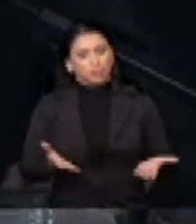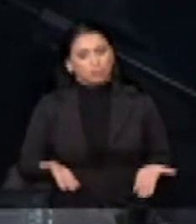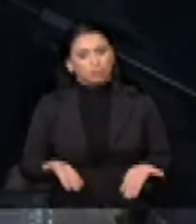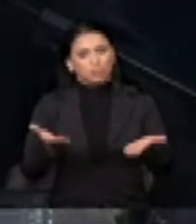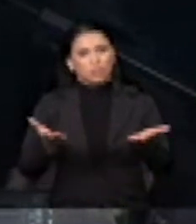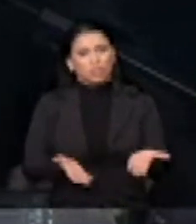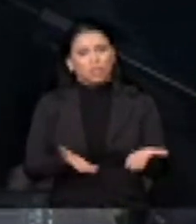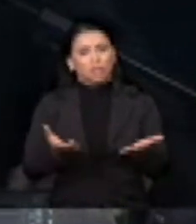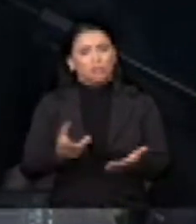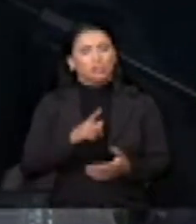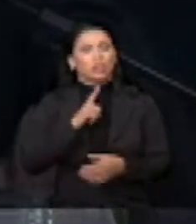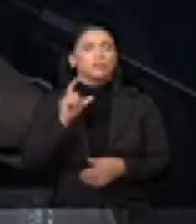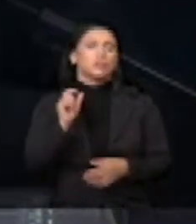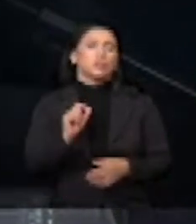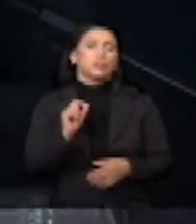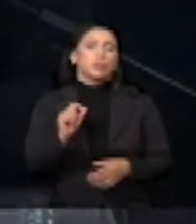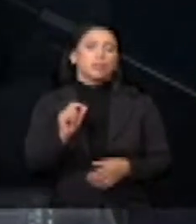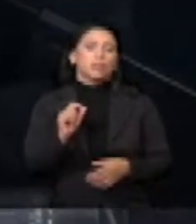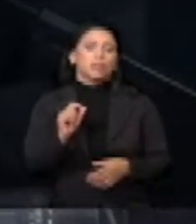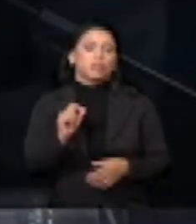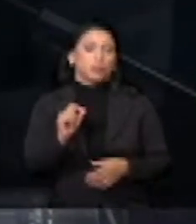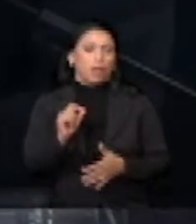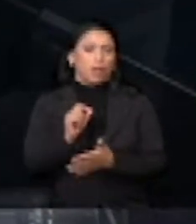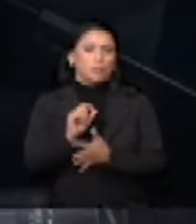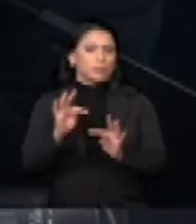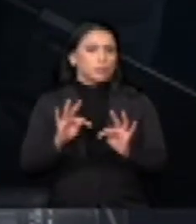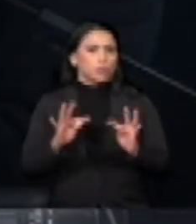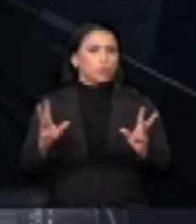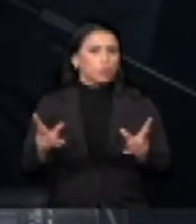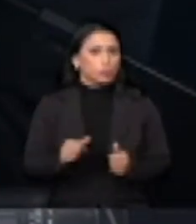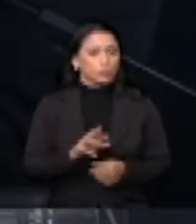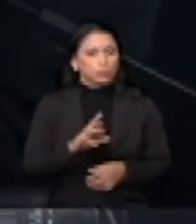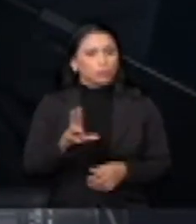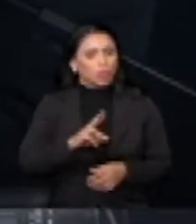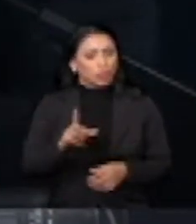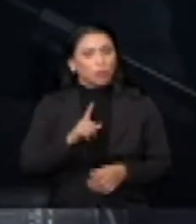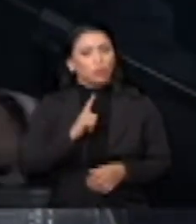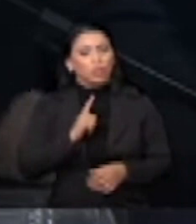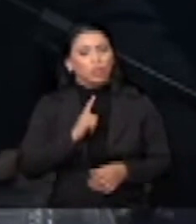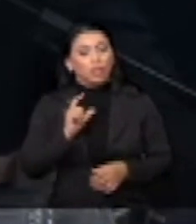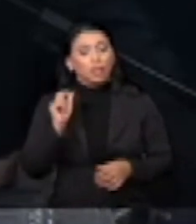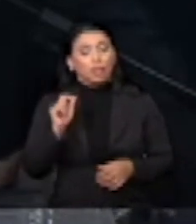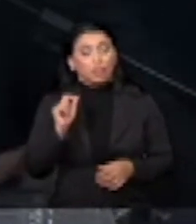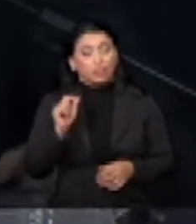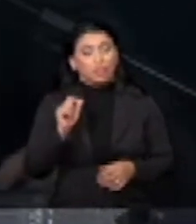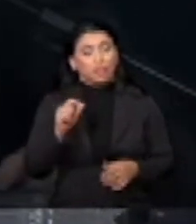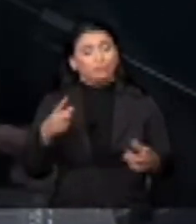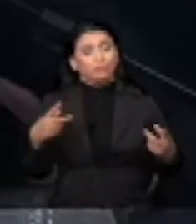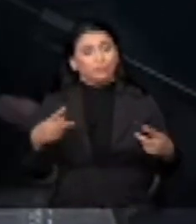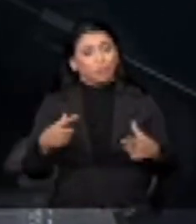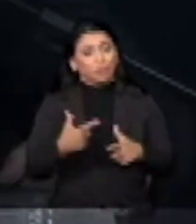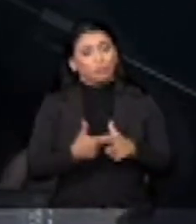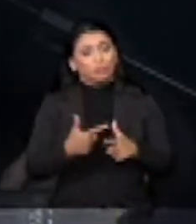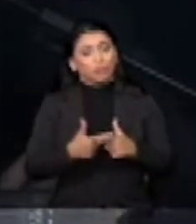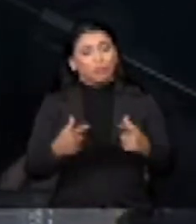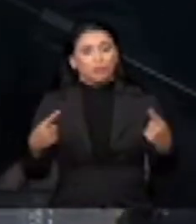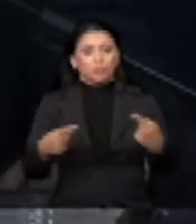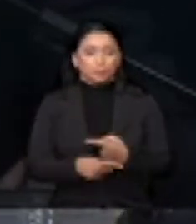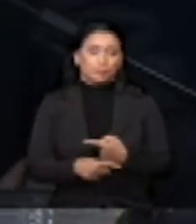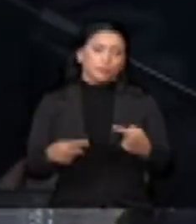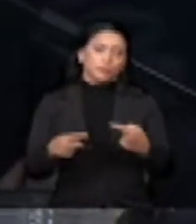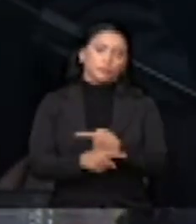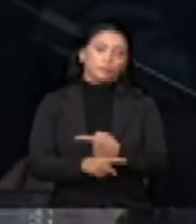um princípio absoluto em dadas circunstâncias era ir lá era irá se chocar com outros direitos com outros